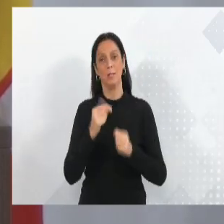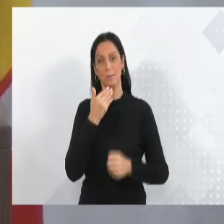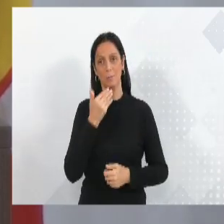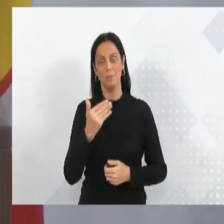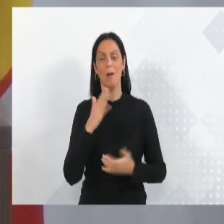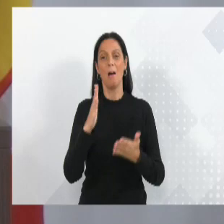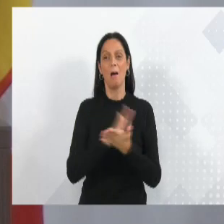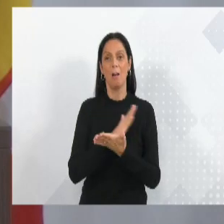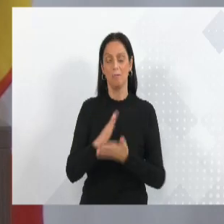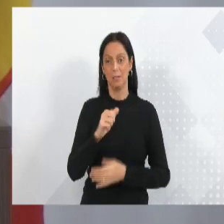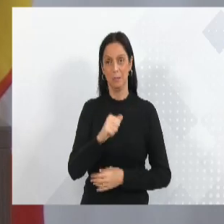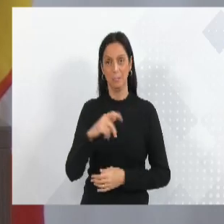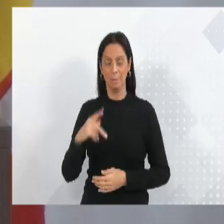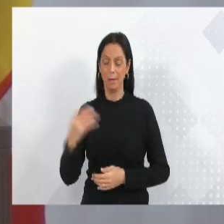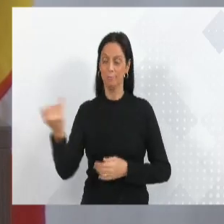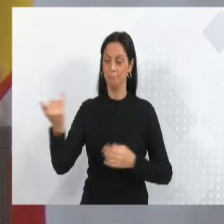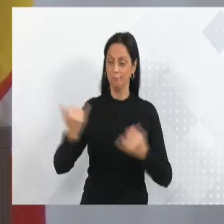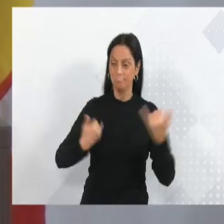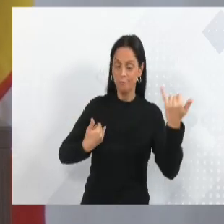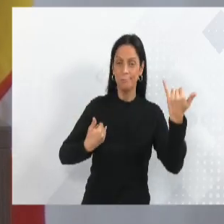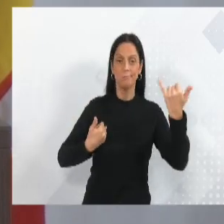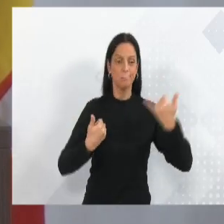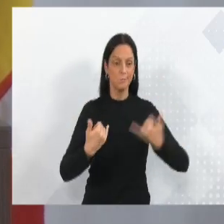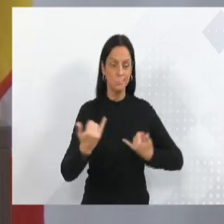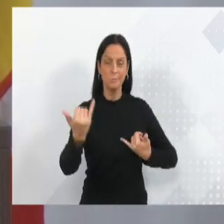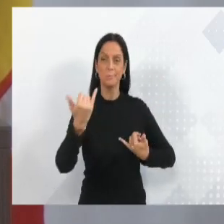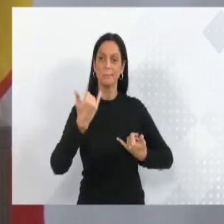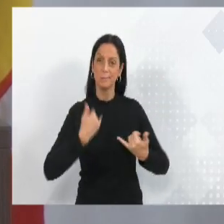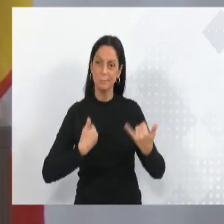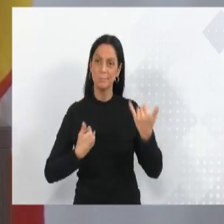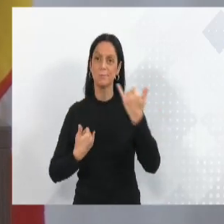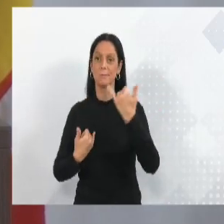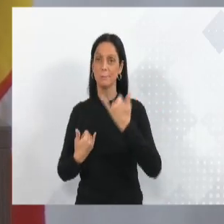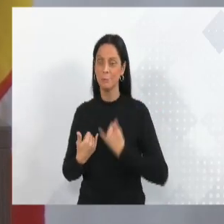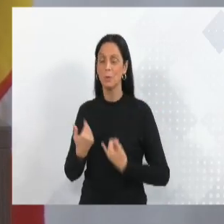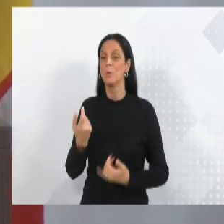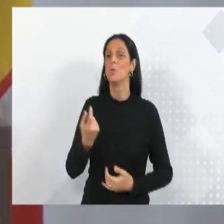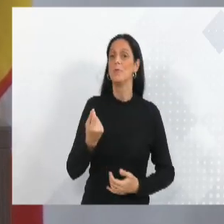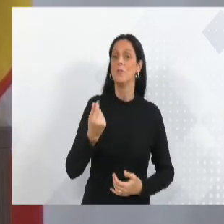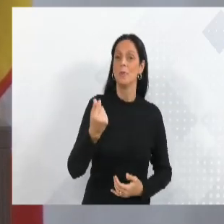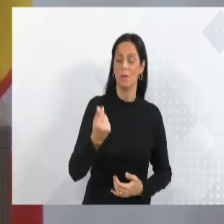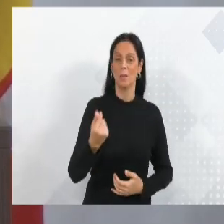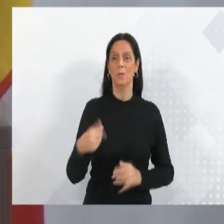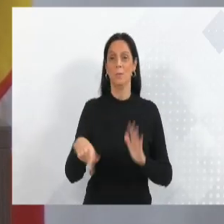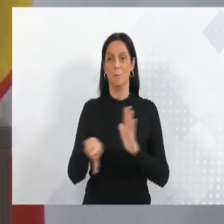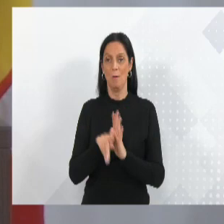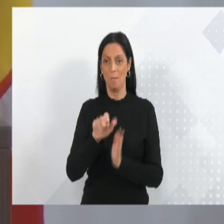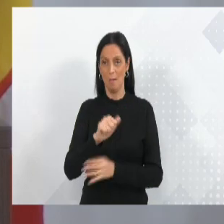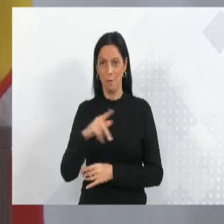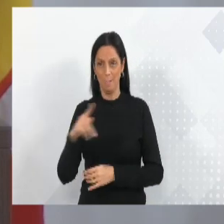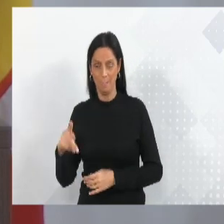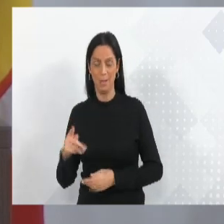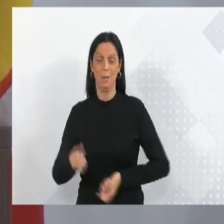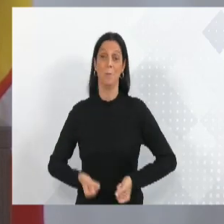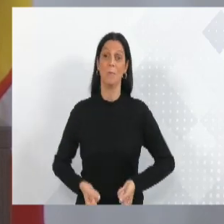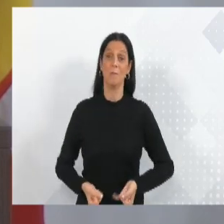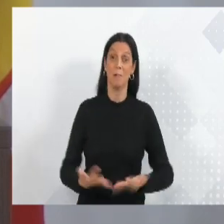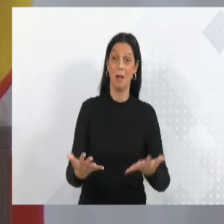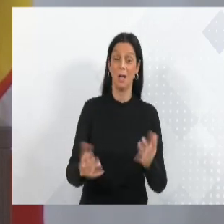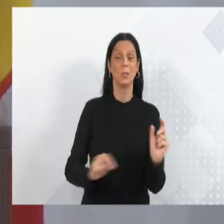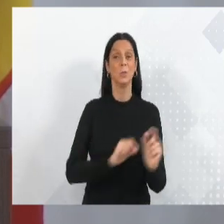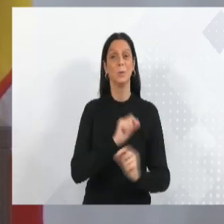prontamente nos passando informando os valores de entrada saída os gastos e as necessidades